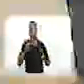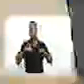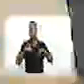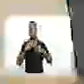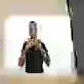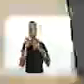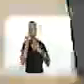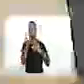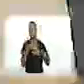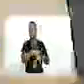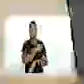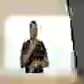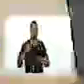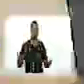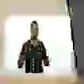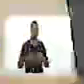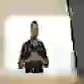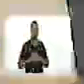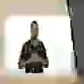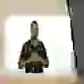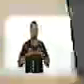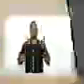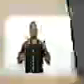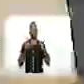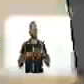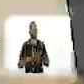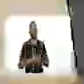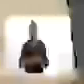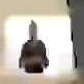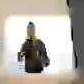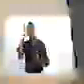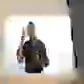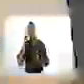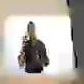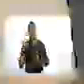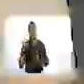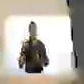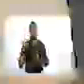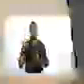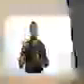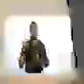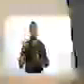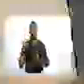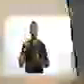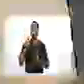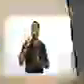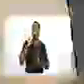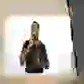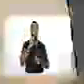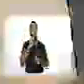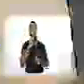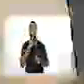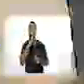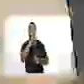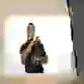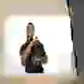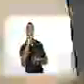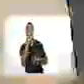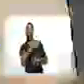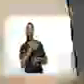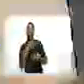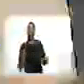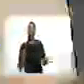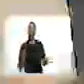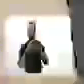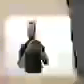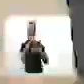minha aqui na minha rua falou assim aonde você quer ter a pessoa vira e fala assim ah ali no muro ali ó do